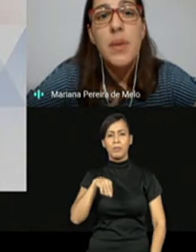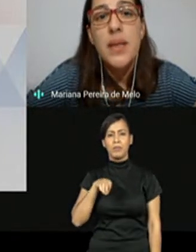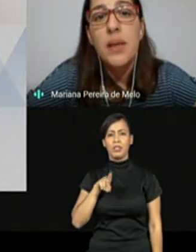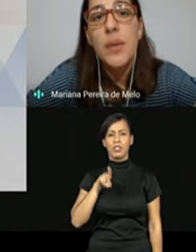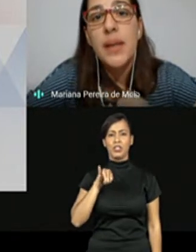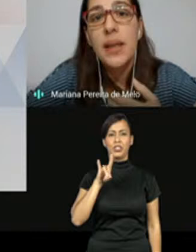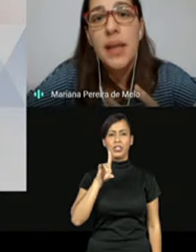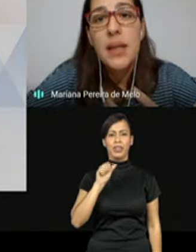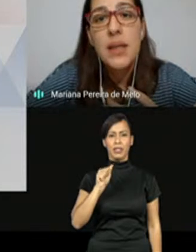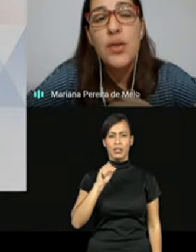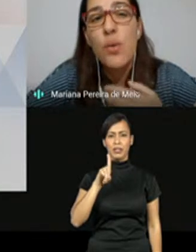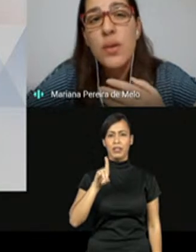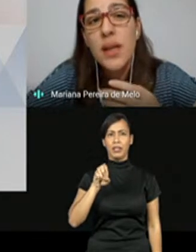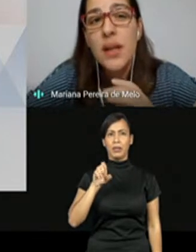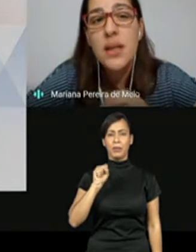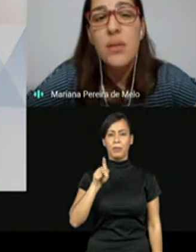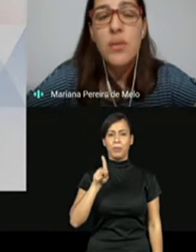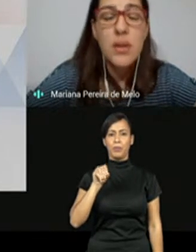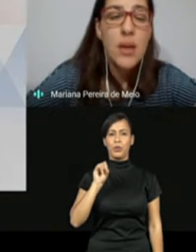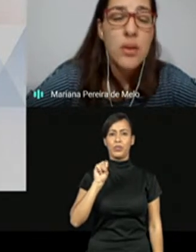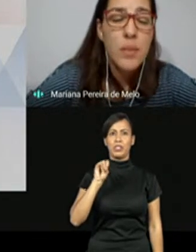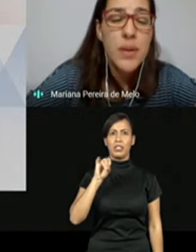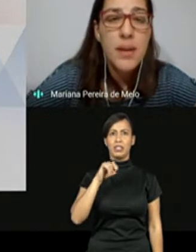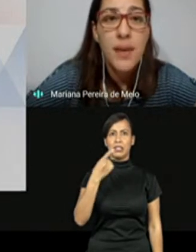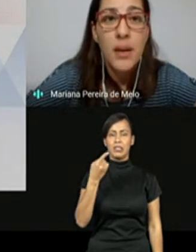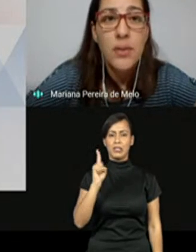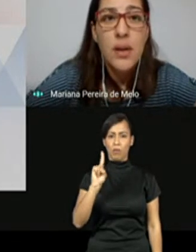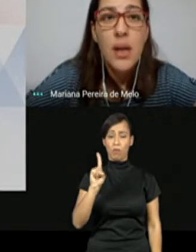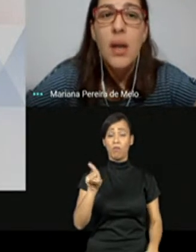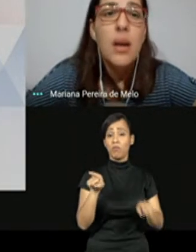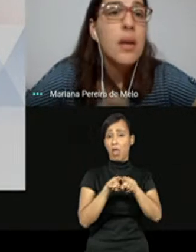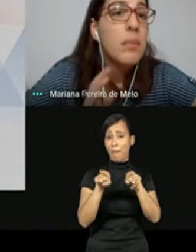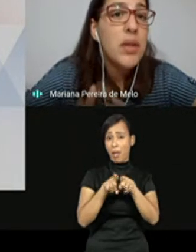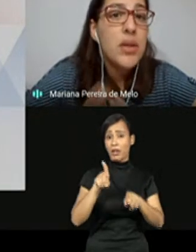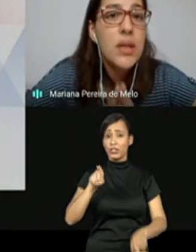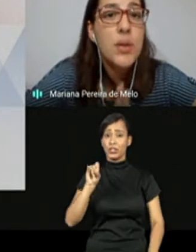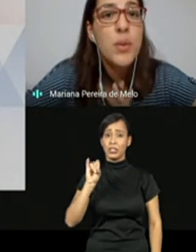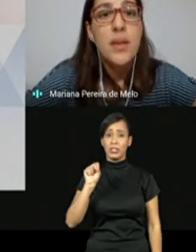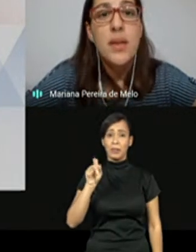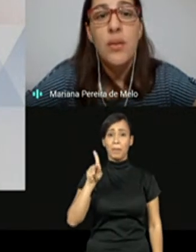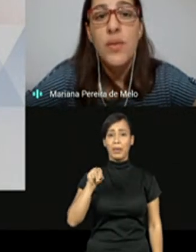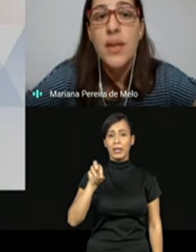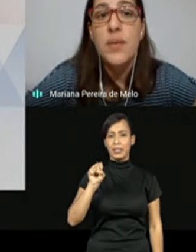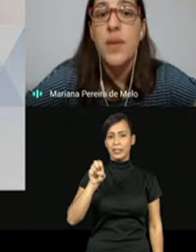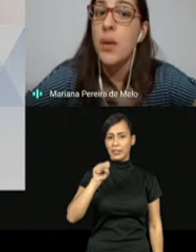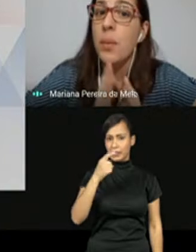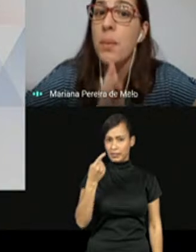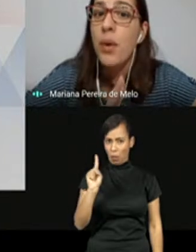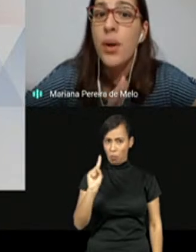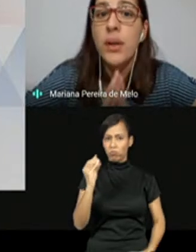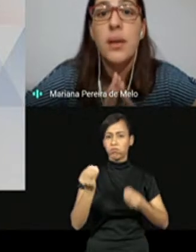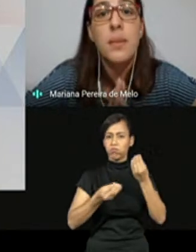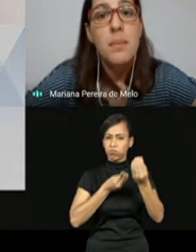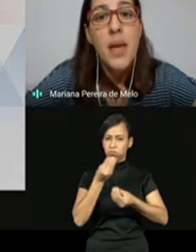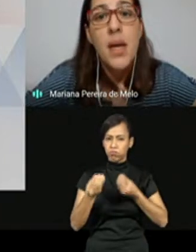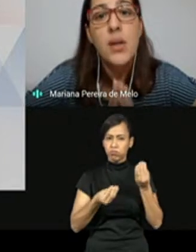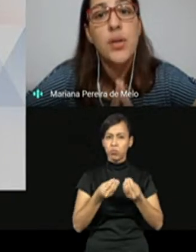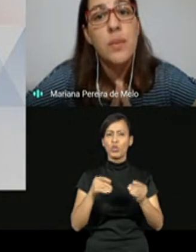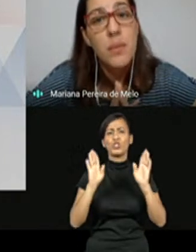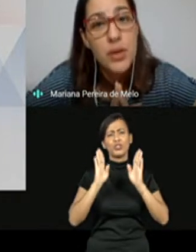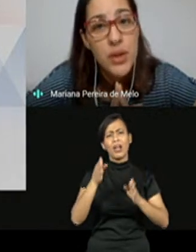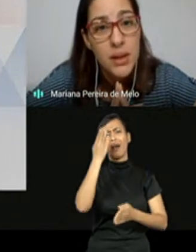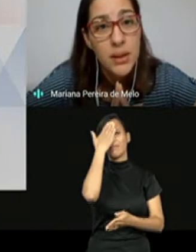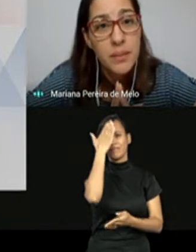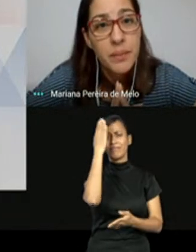que representam uma tendência de concentração nos dados observados. Medidas de posição que vocês viram, moda,